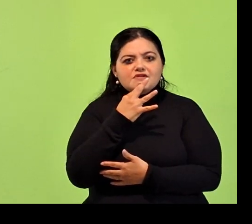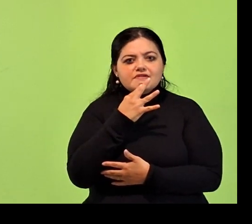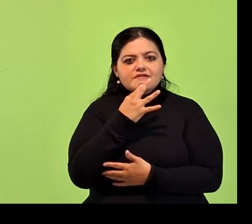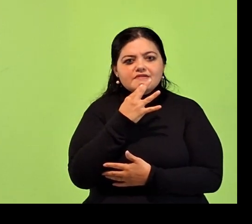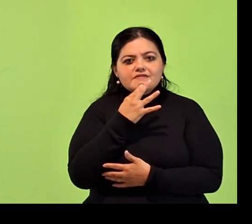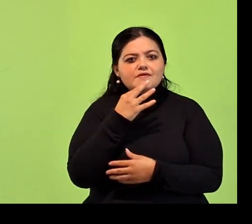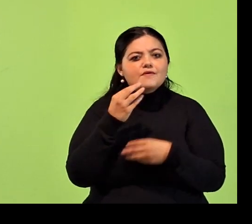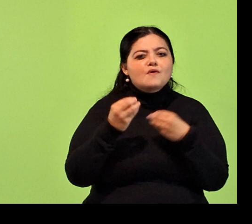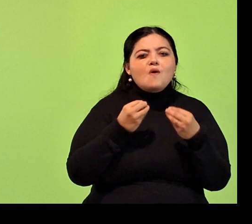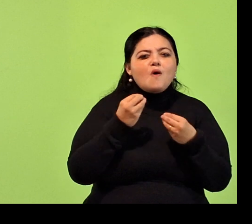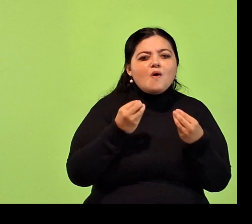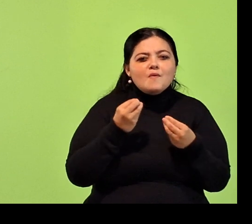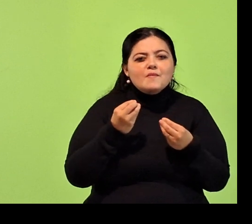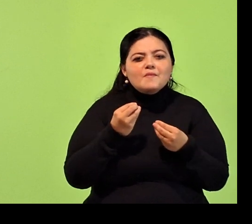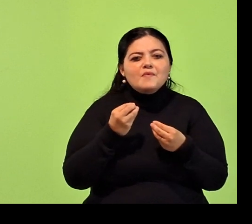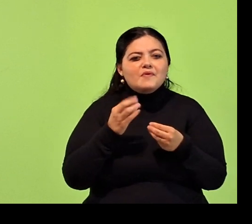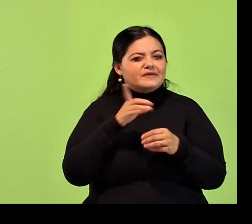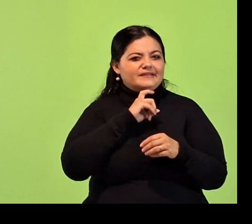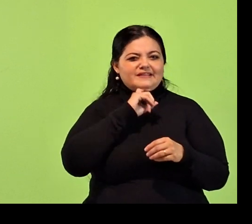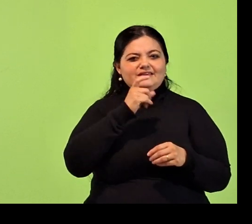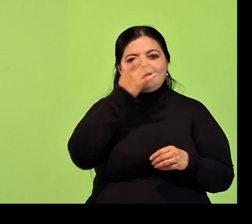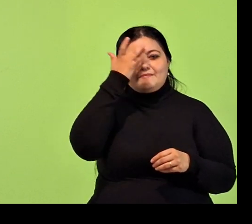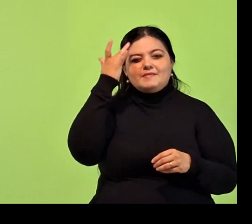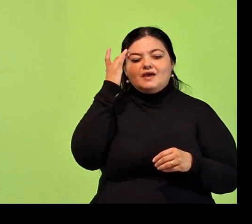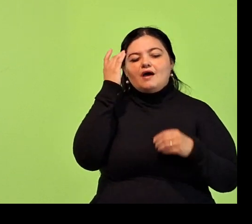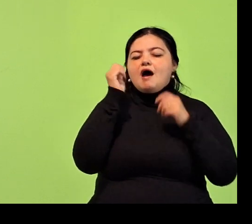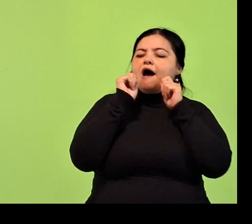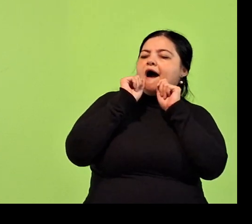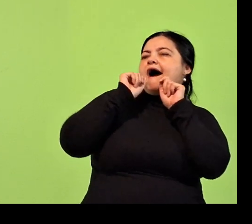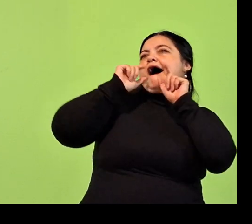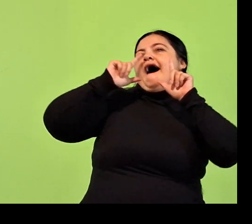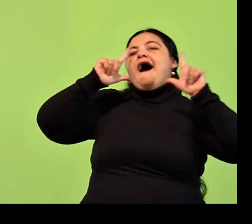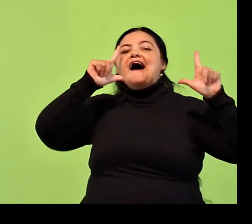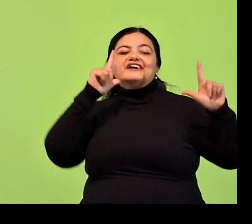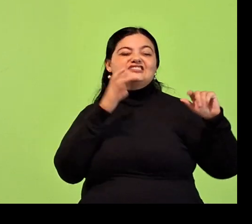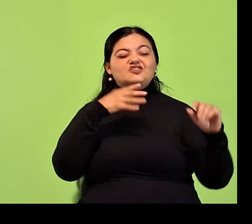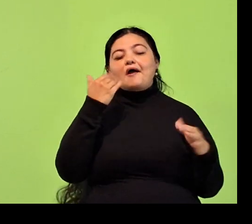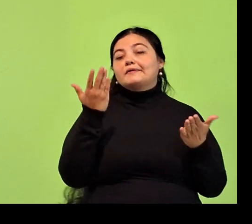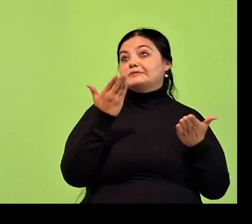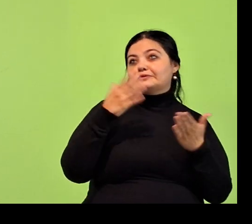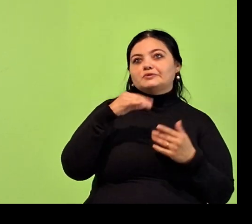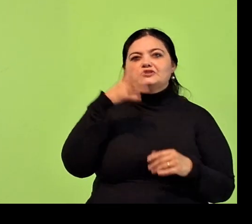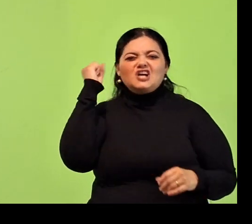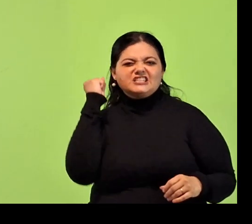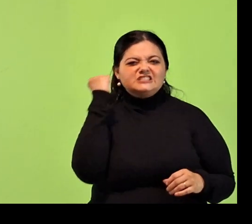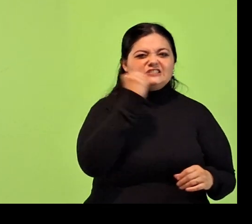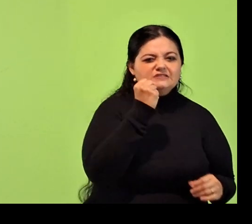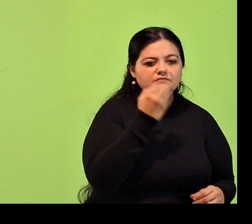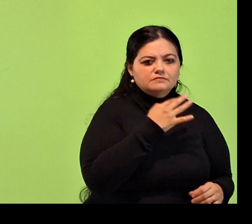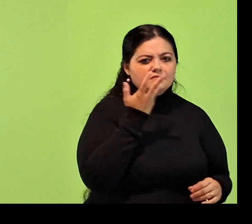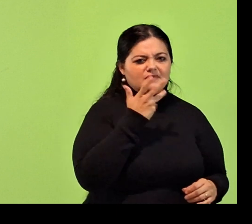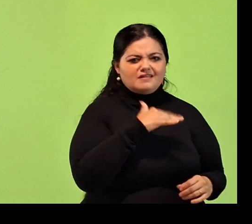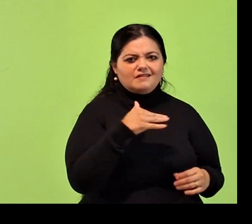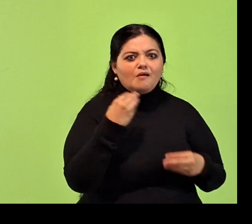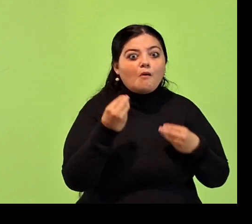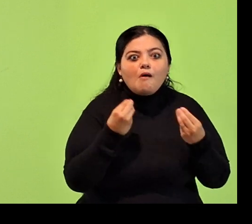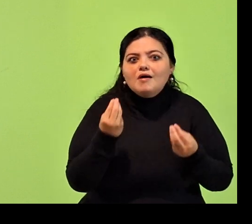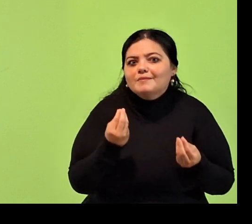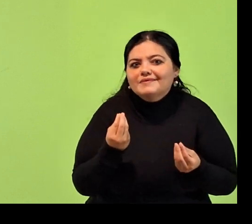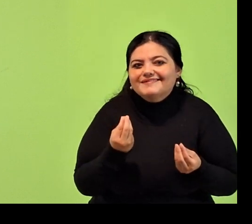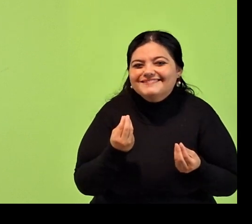estavam juntas. Ninguém acorda num dia e vai sacrificar uma criança com pessoas que são desconhecidas ou conhecidas longínquas apenas de